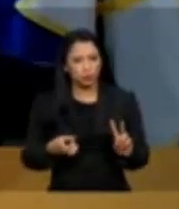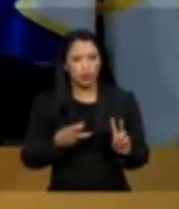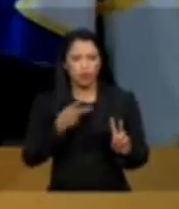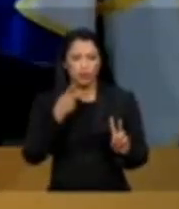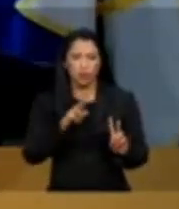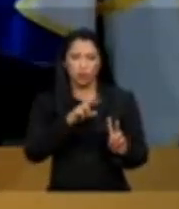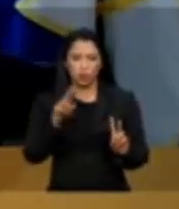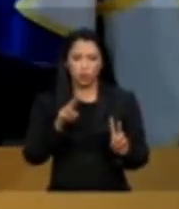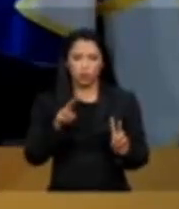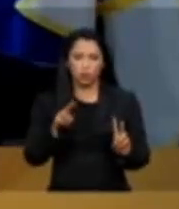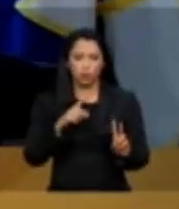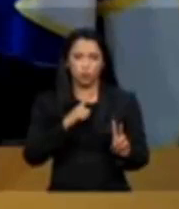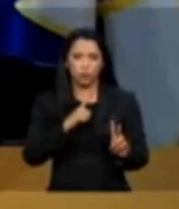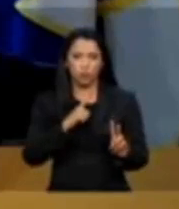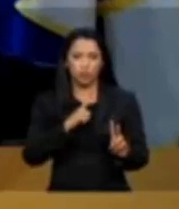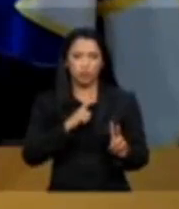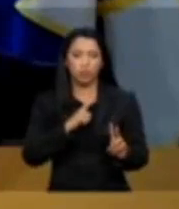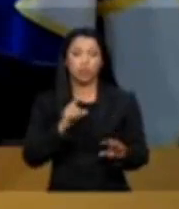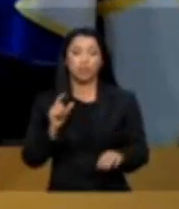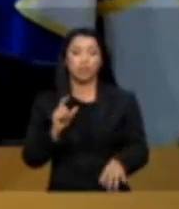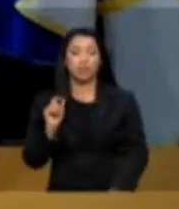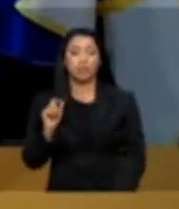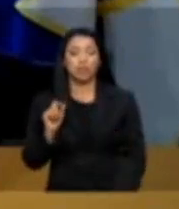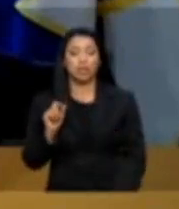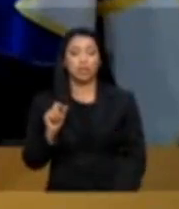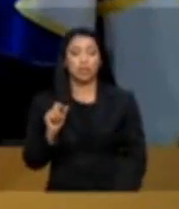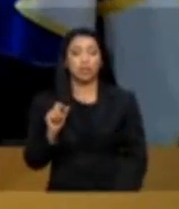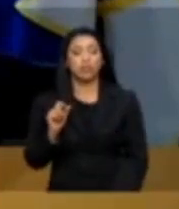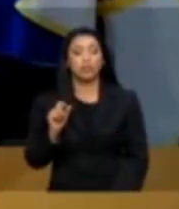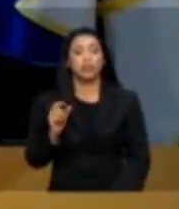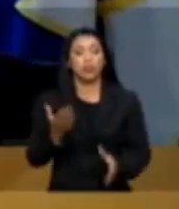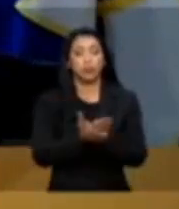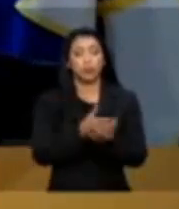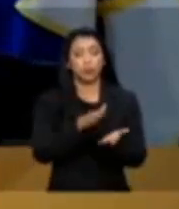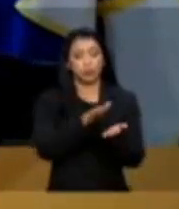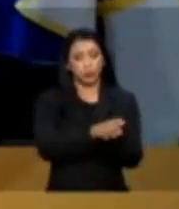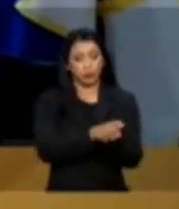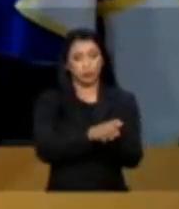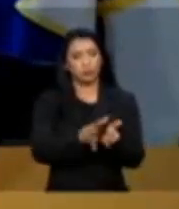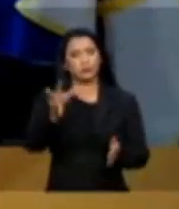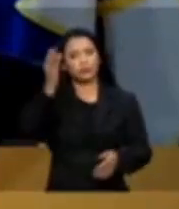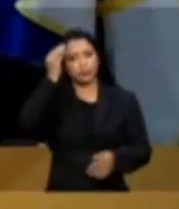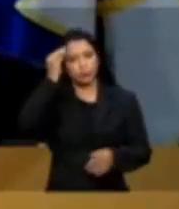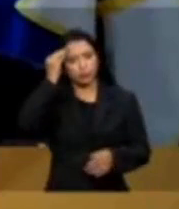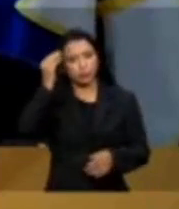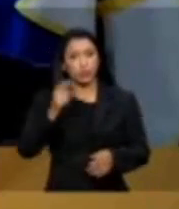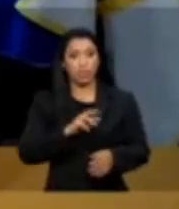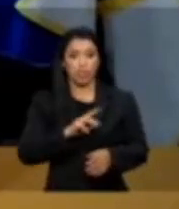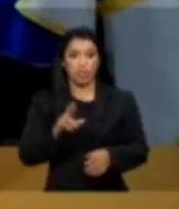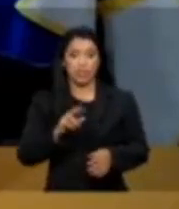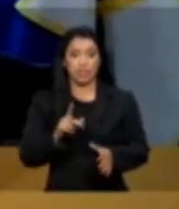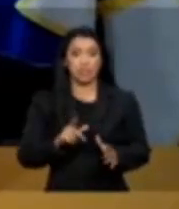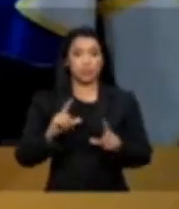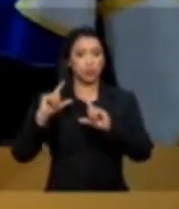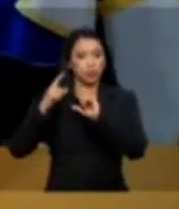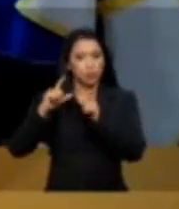Chacmó-Cazec versus Estado do Paraguai, entendeu-se ali que a não preservação do território